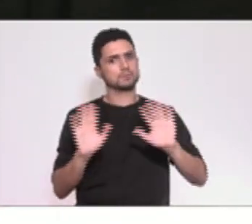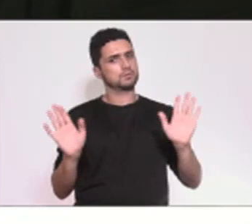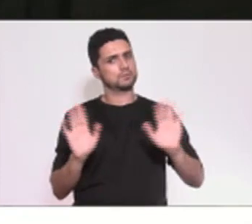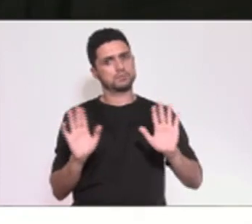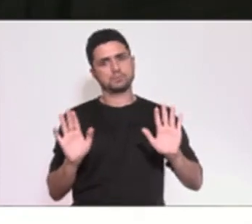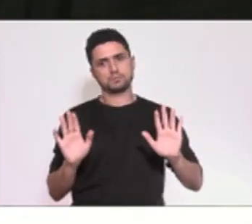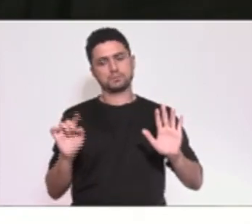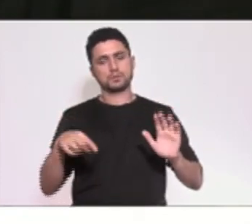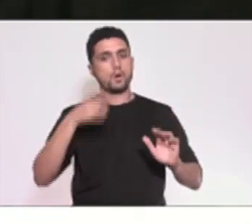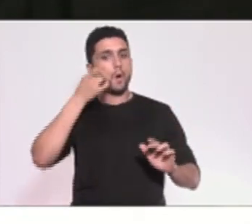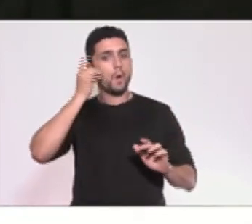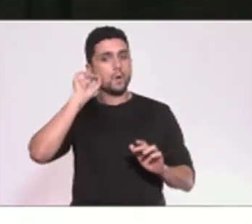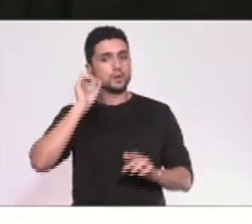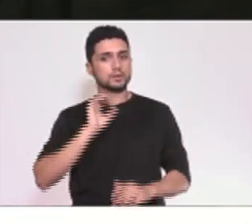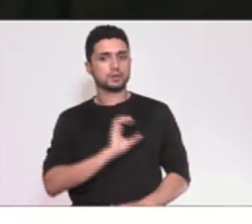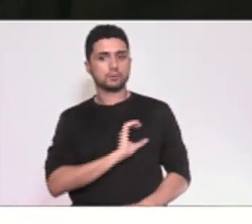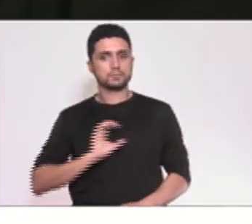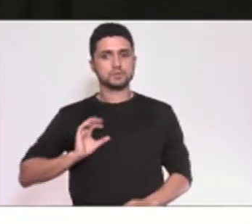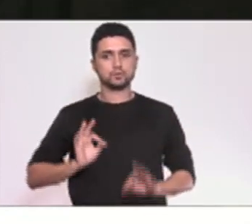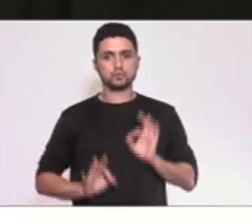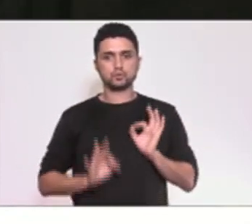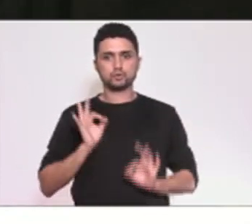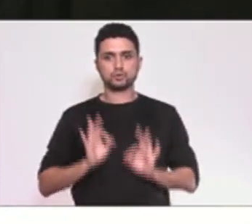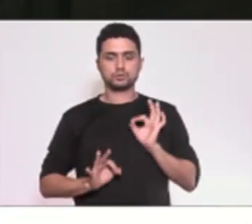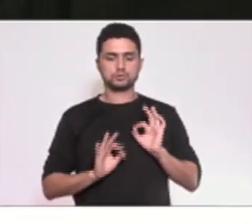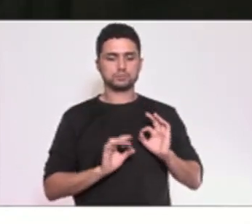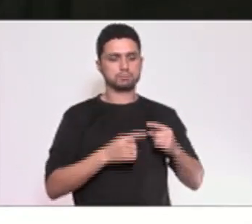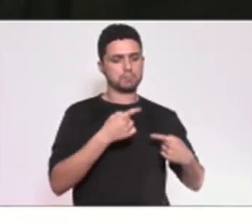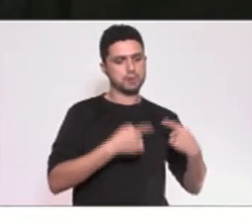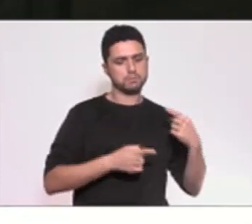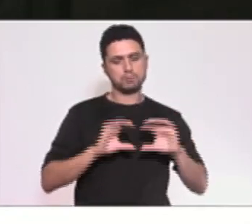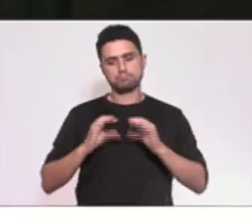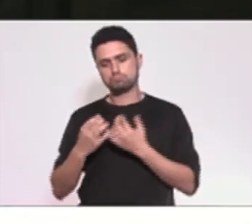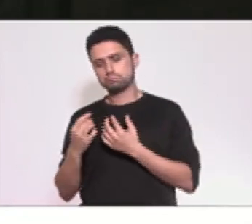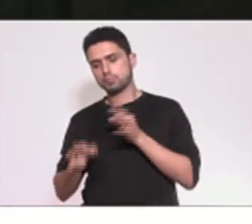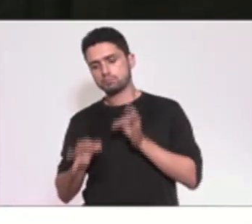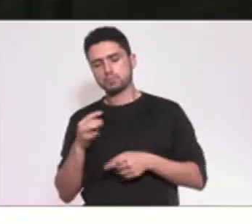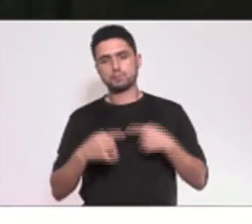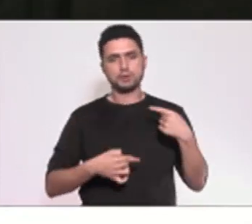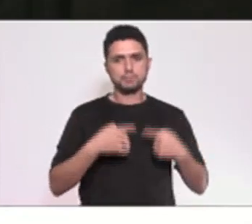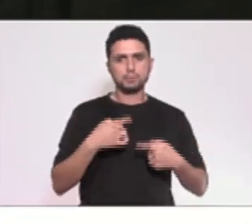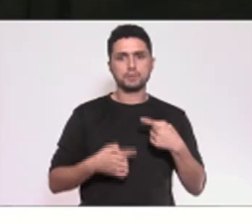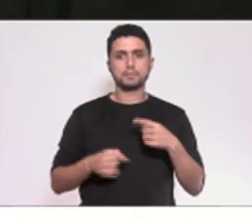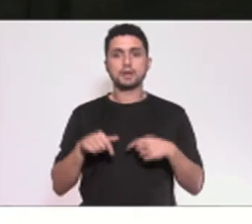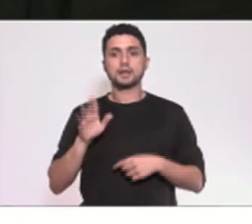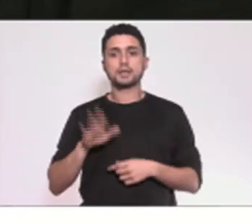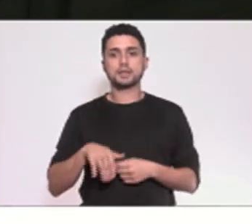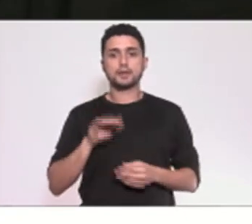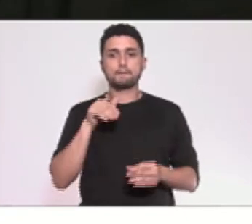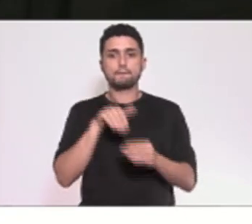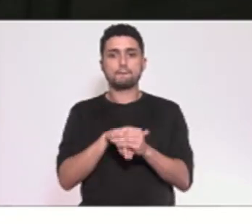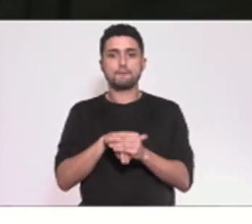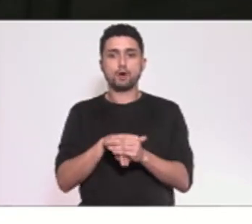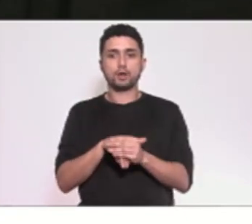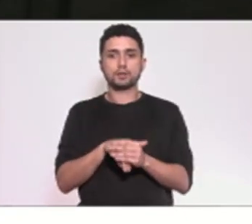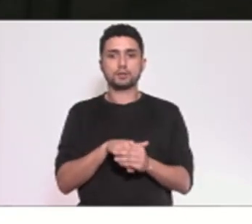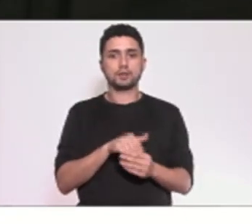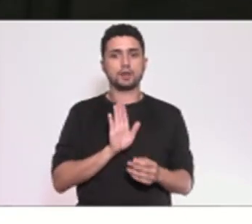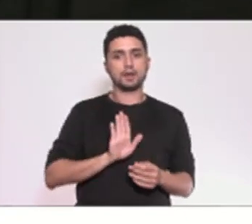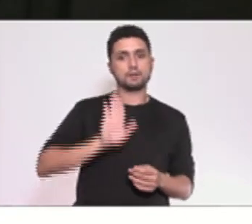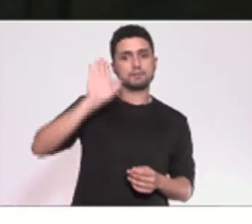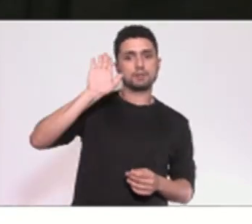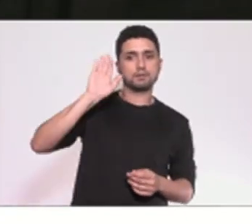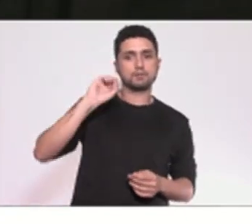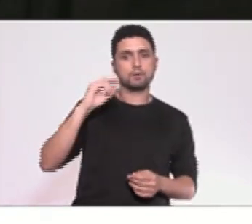CCJ, que a imprensa depois da votação botou assim, ah, quem votou o parecer pela soltura e quem votou o